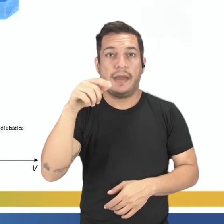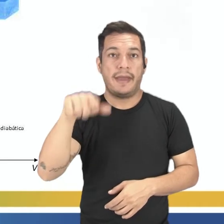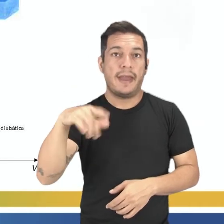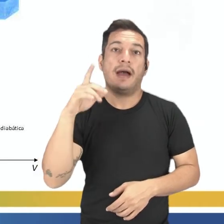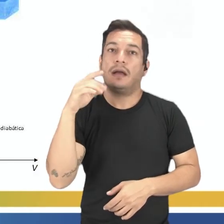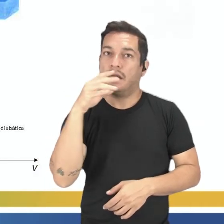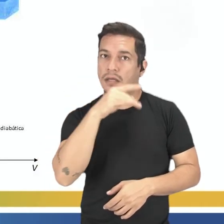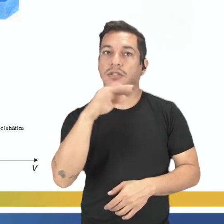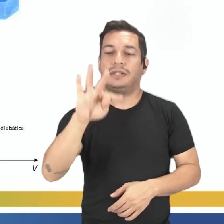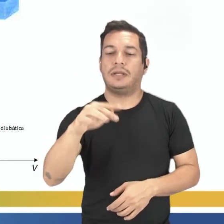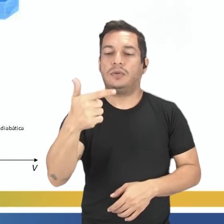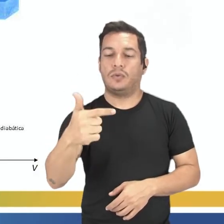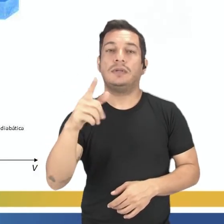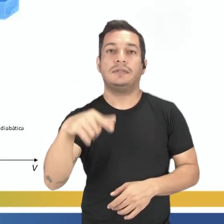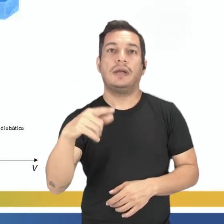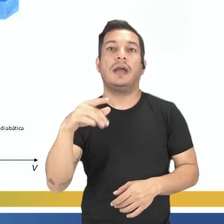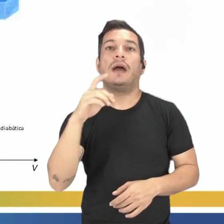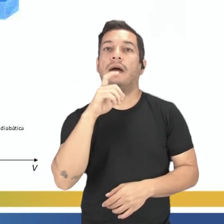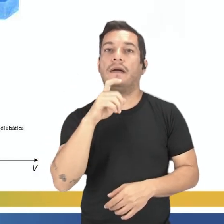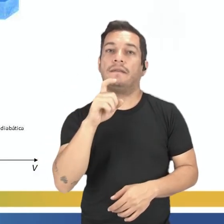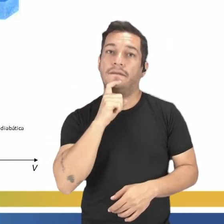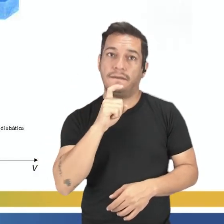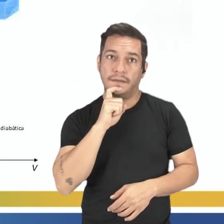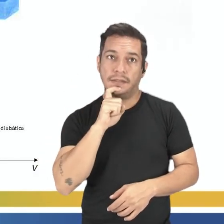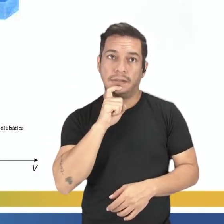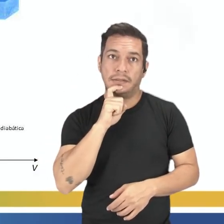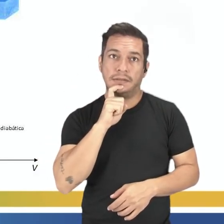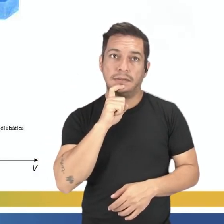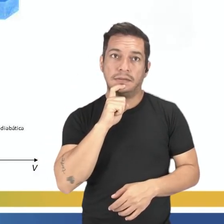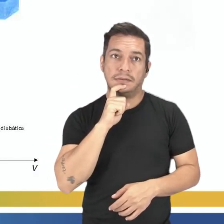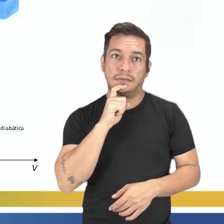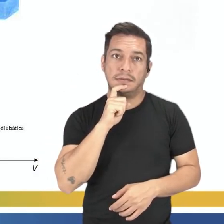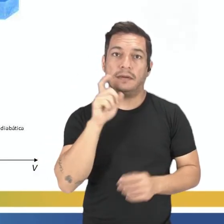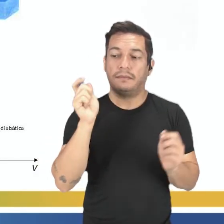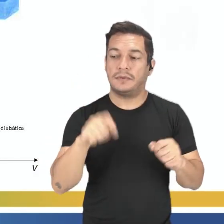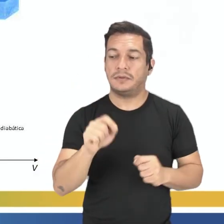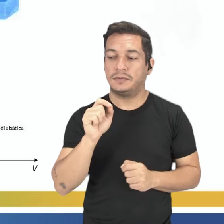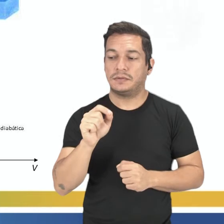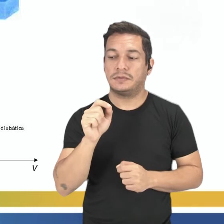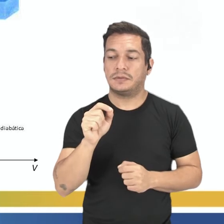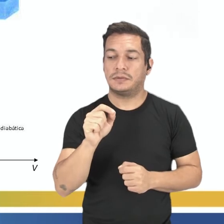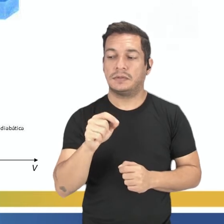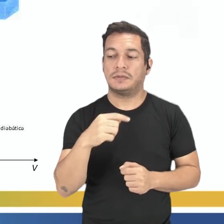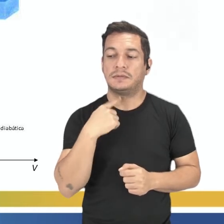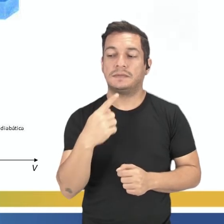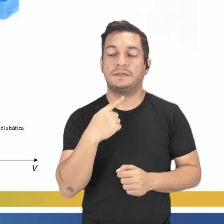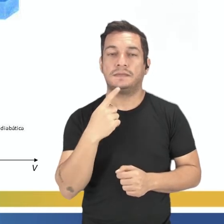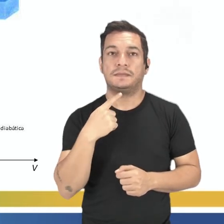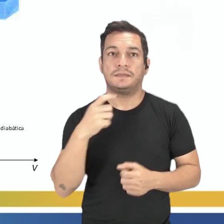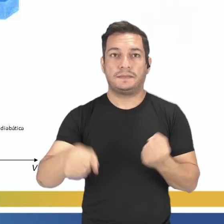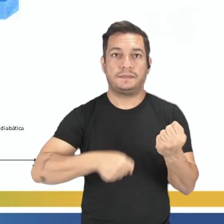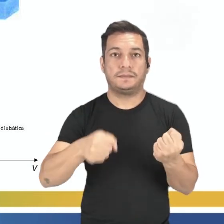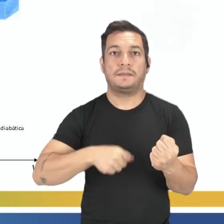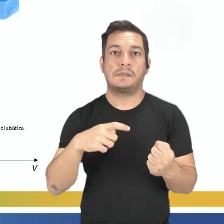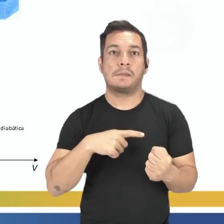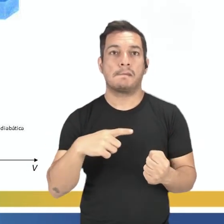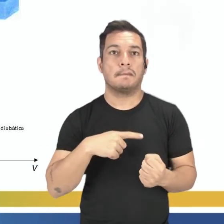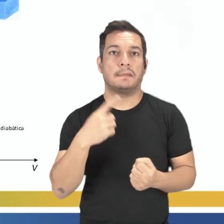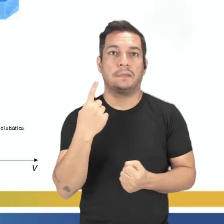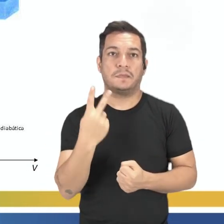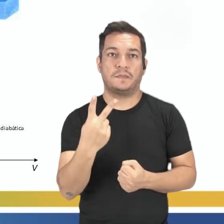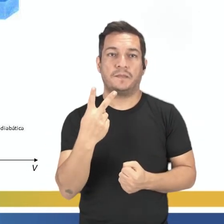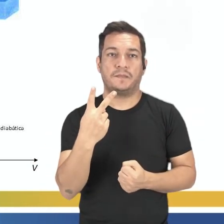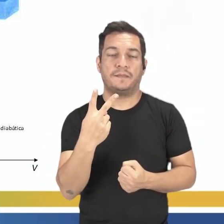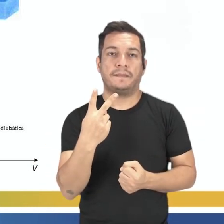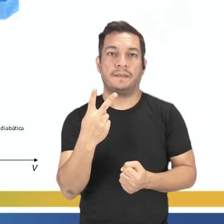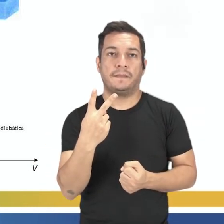quente. T2, temperatura da fonte fria. Olha o que diz aí. Nenhuma máquina que opere entre duas fontes,